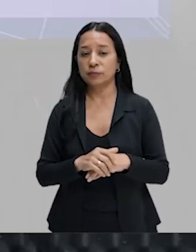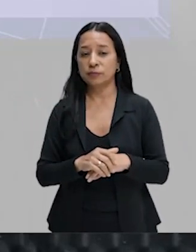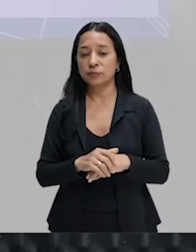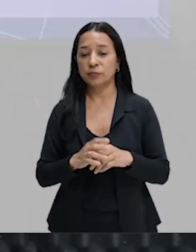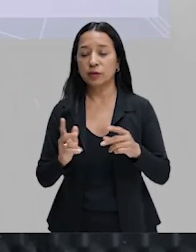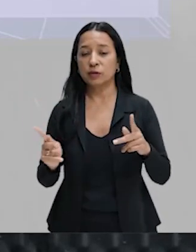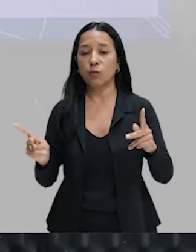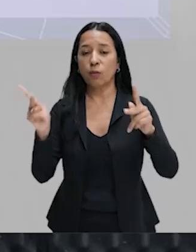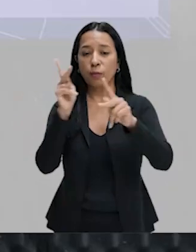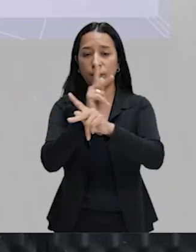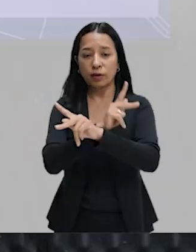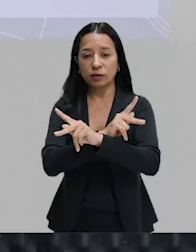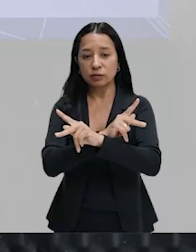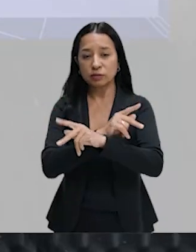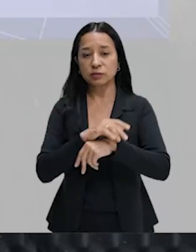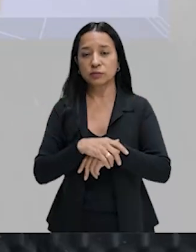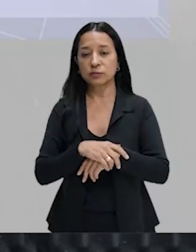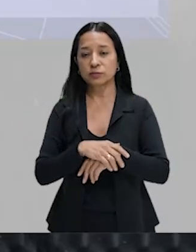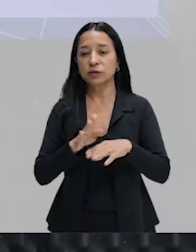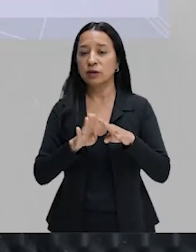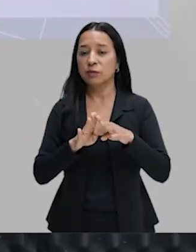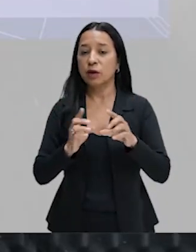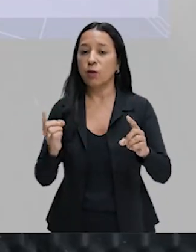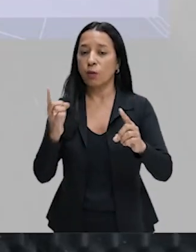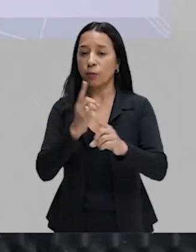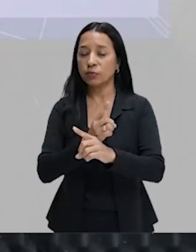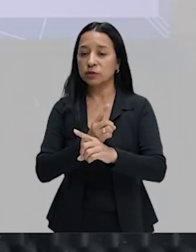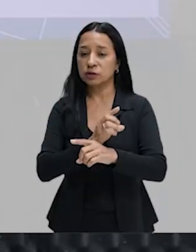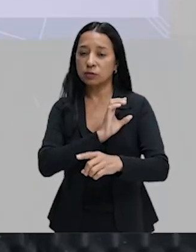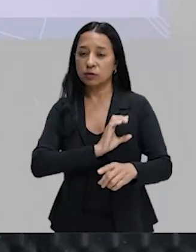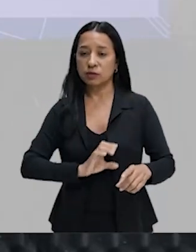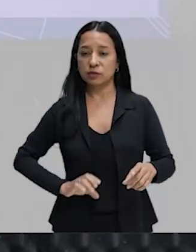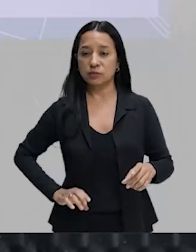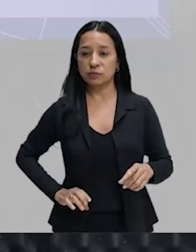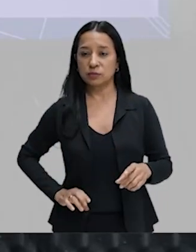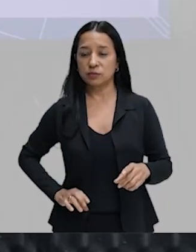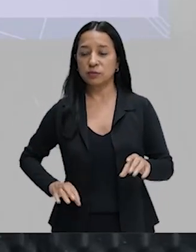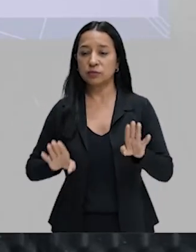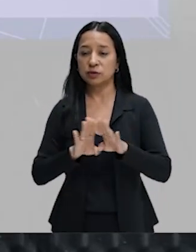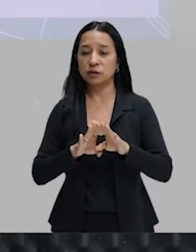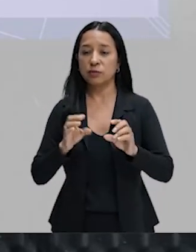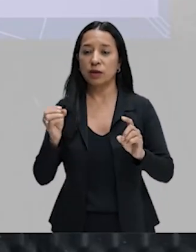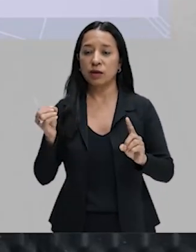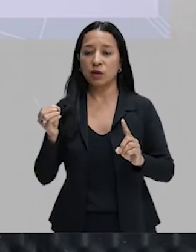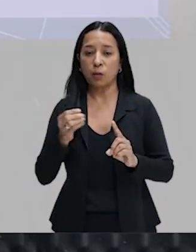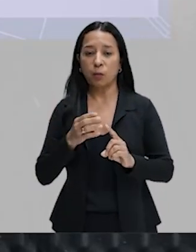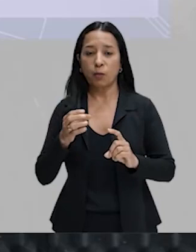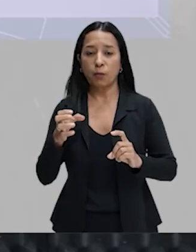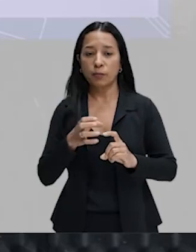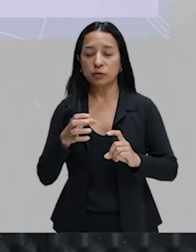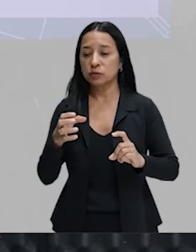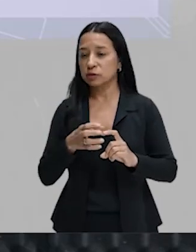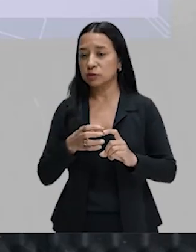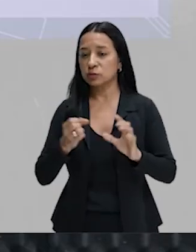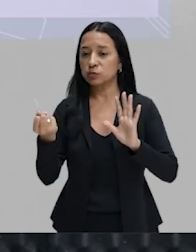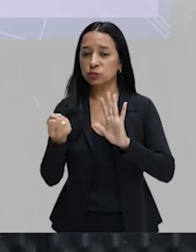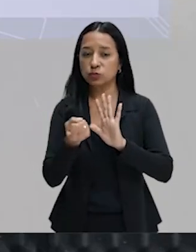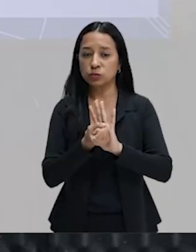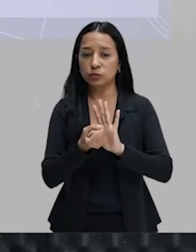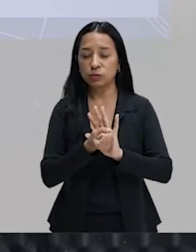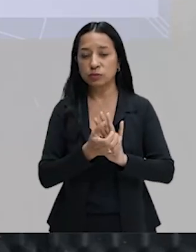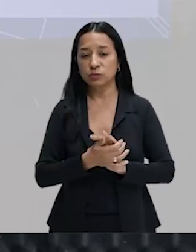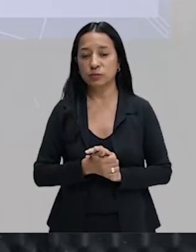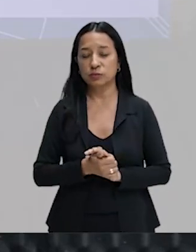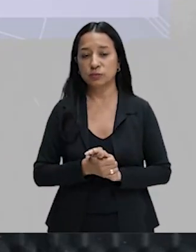greco-latino, oposição aqui ao cristianismo e ao misticismo do simbolismo, que é uma outra escola literária que a gente também vai falar, que